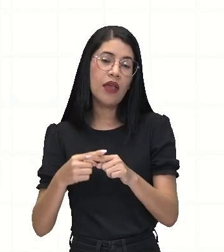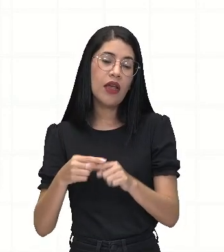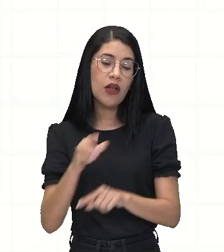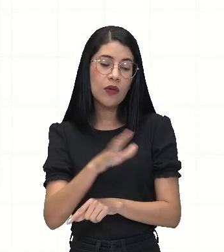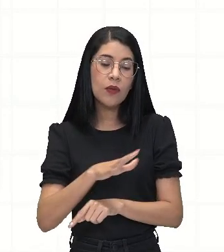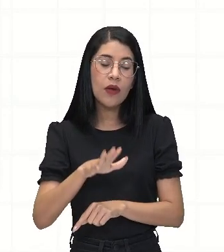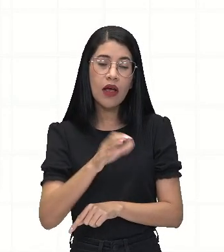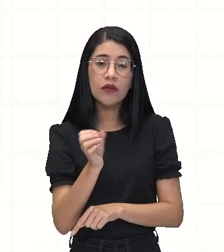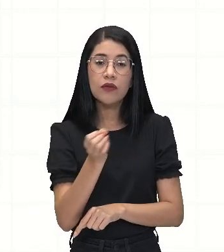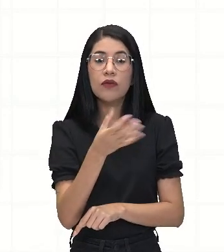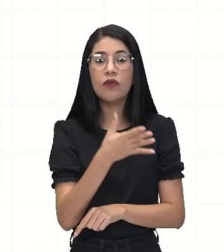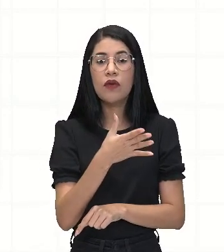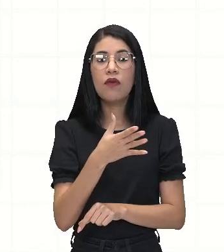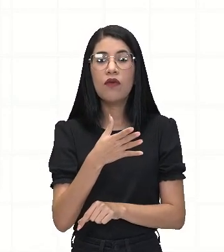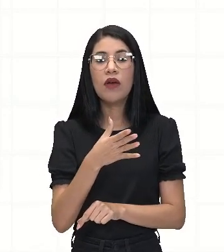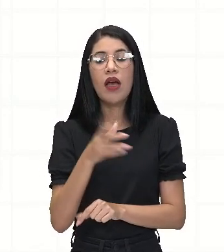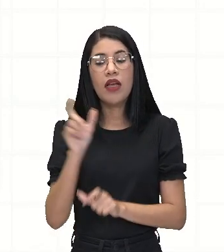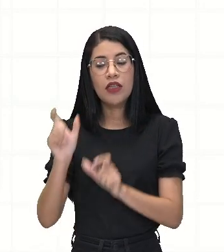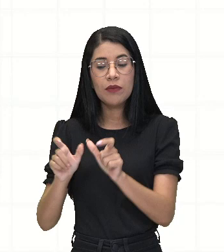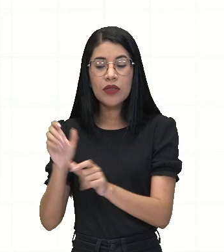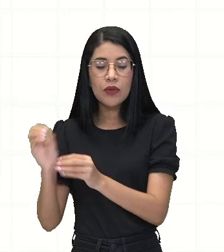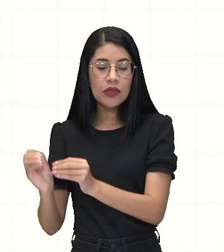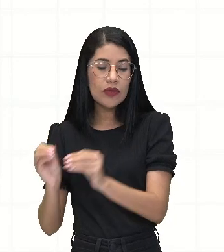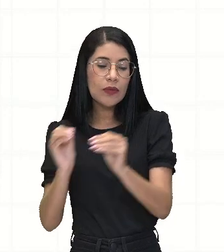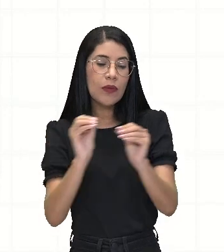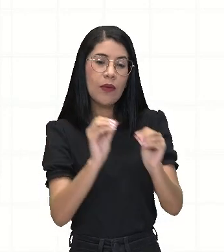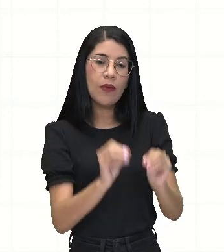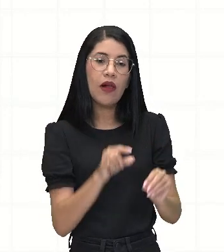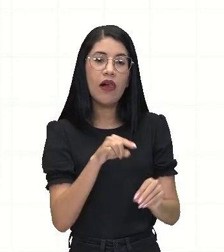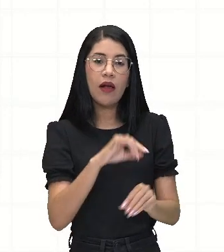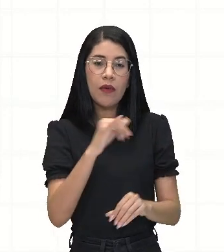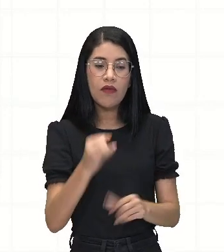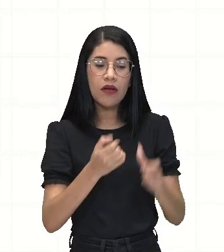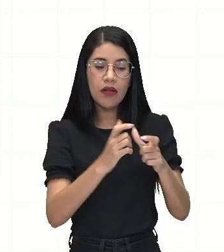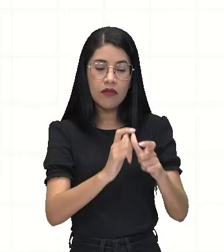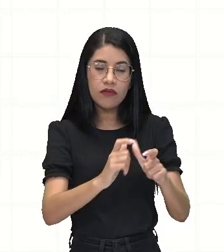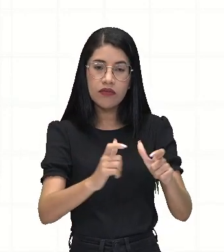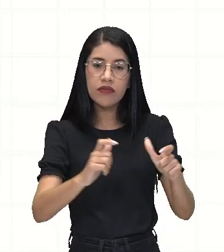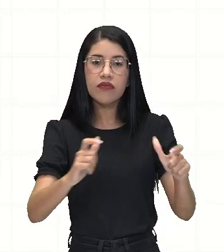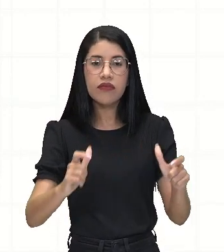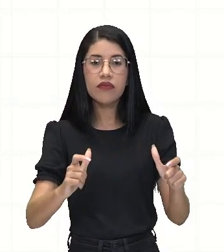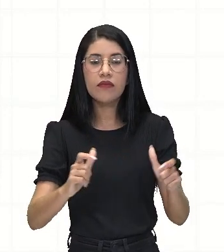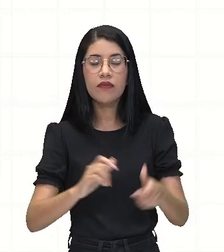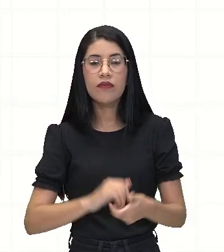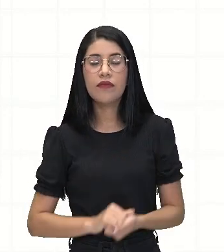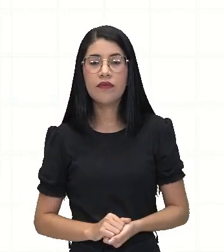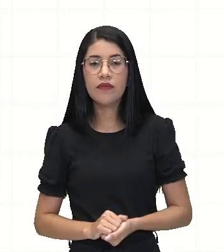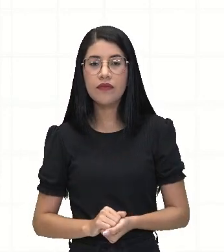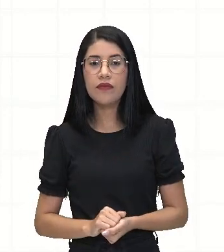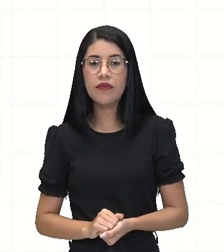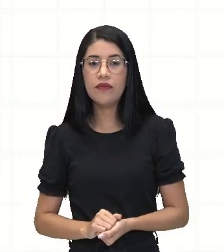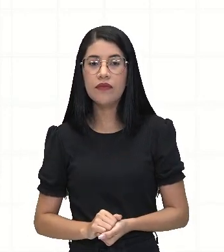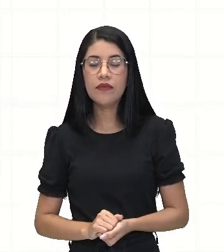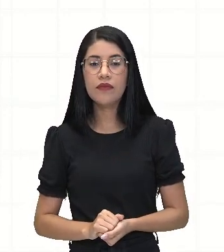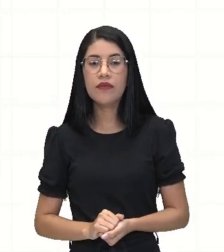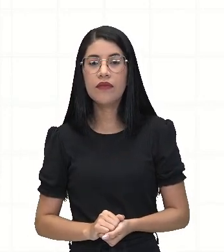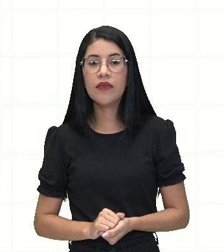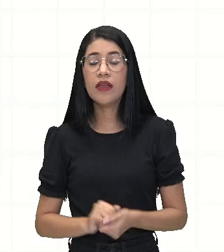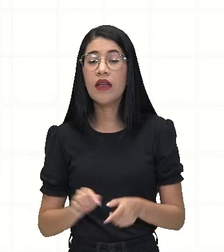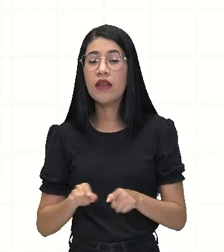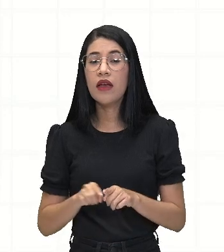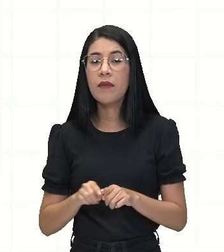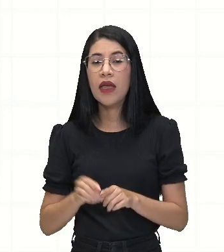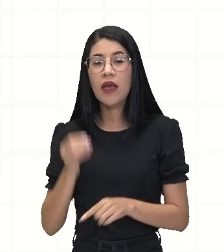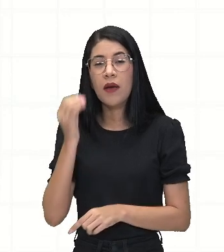observar também essa movimentação das pessoas, né, esses movimentos, esses fluxos migratórios, em busca por